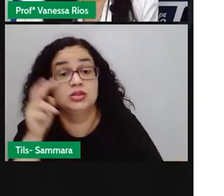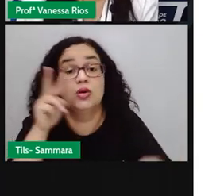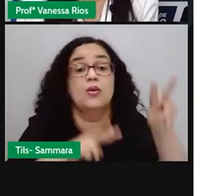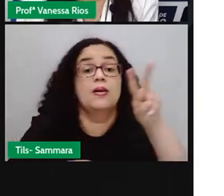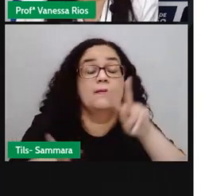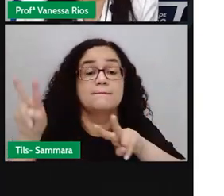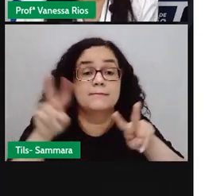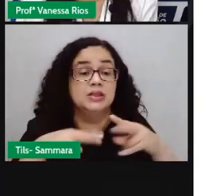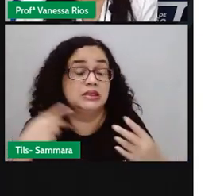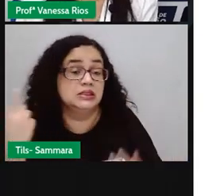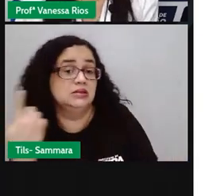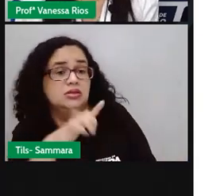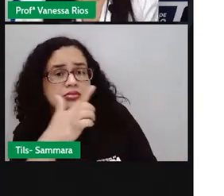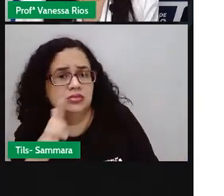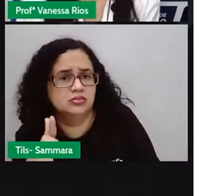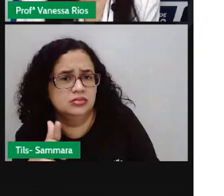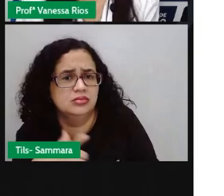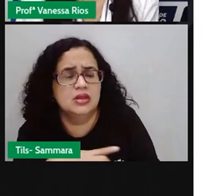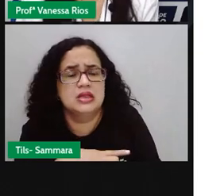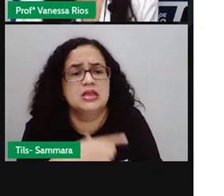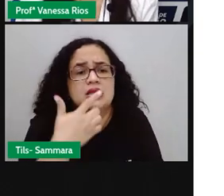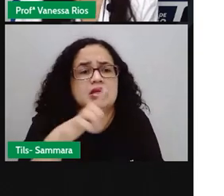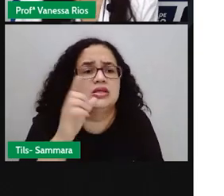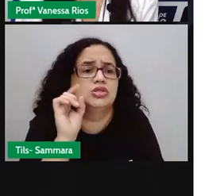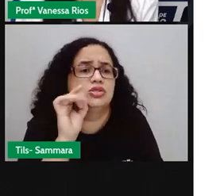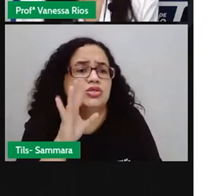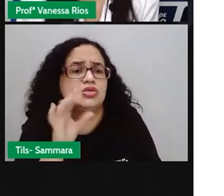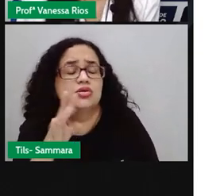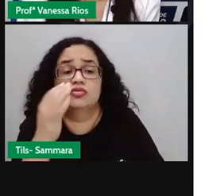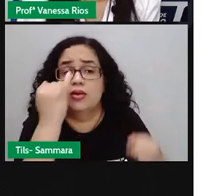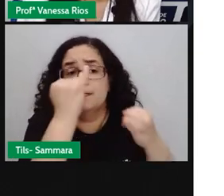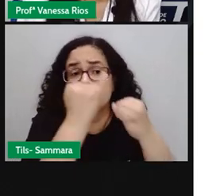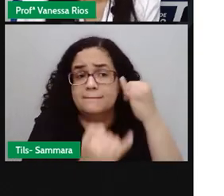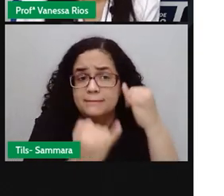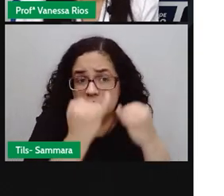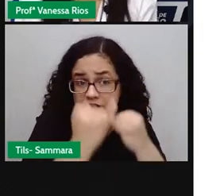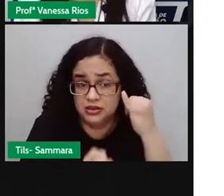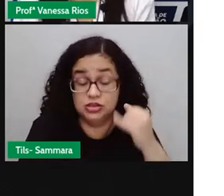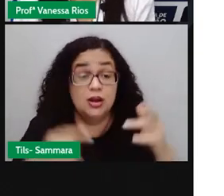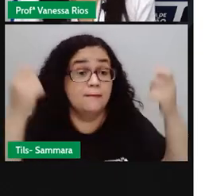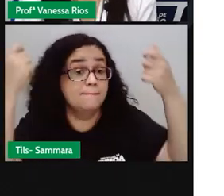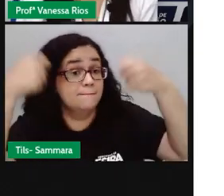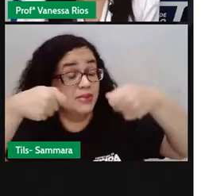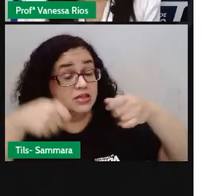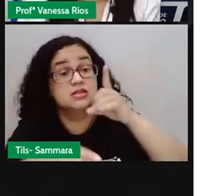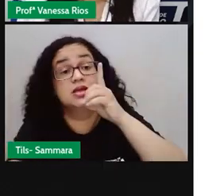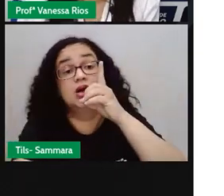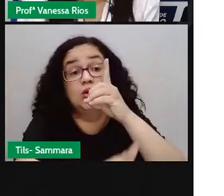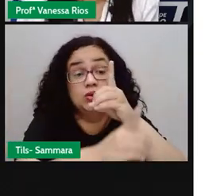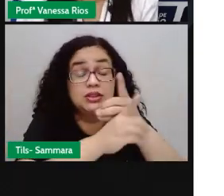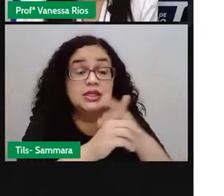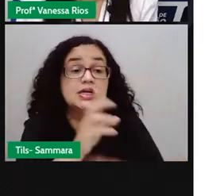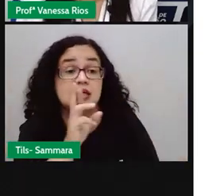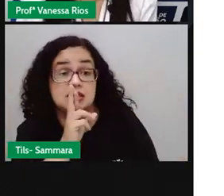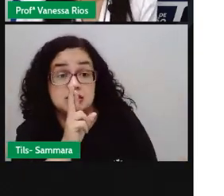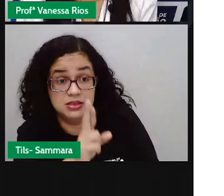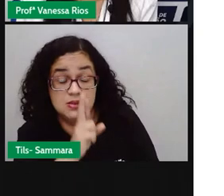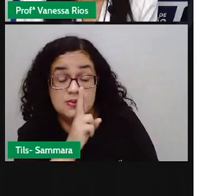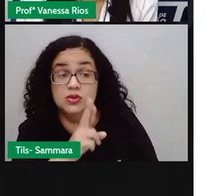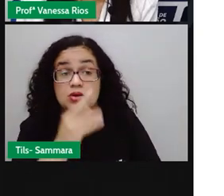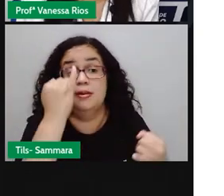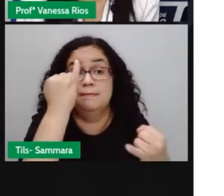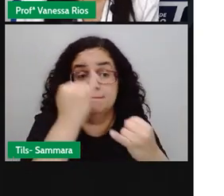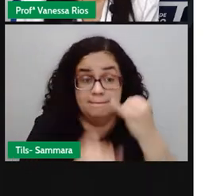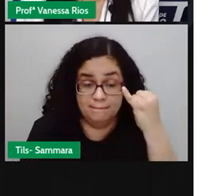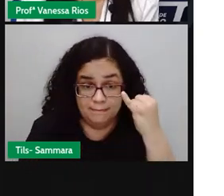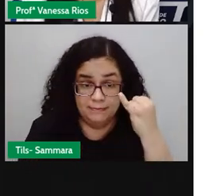aí um valor que não apareceu. O valor que apareceu só dizendo metade. Então, eu preciso achar esse valor que corresponde à